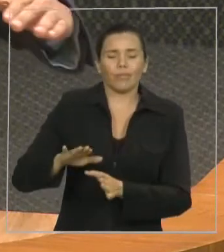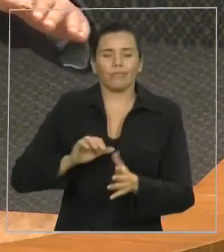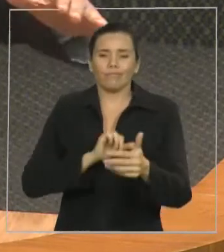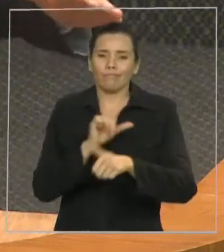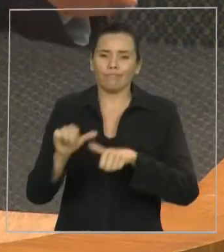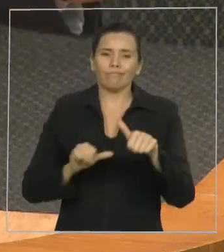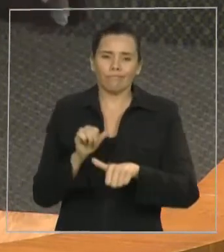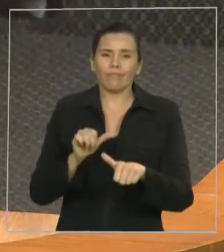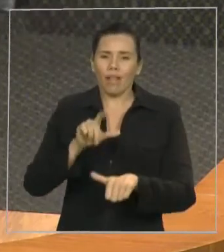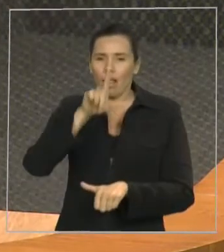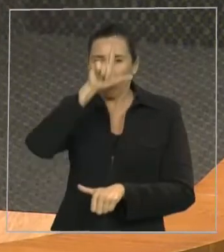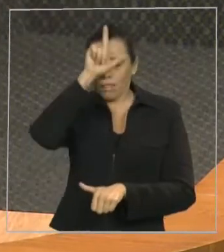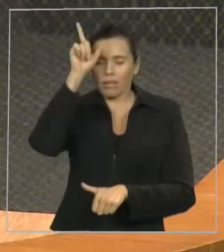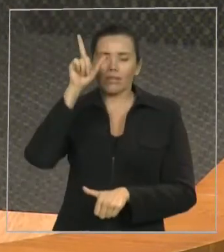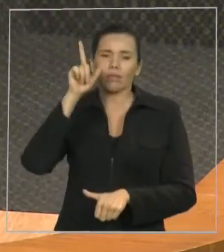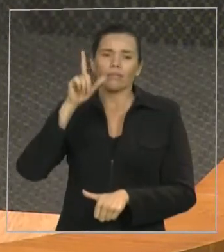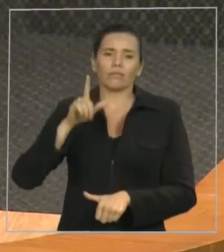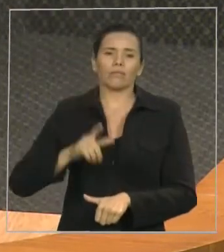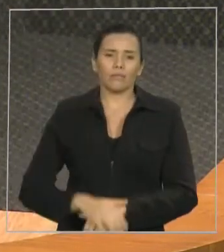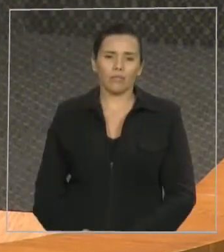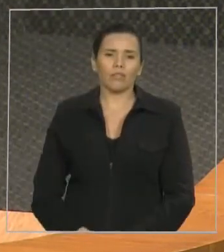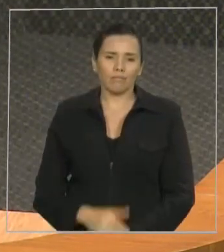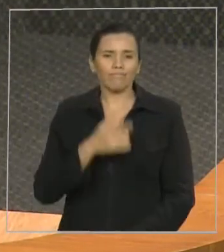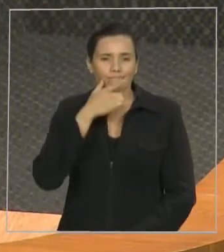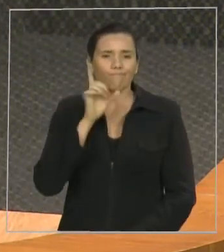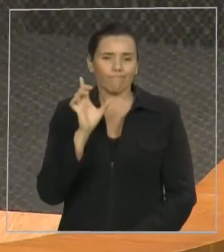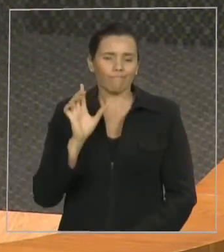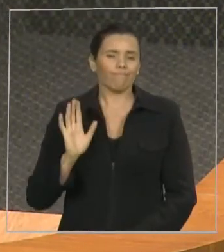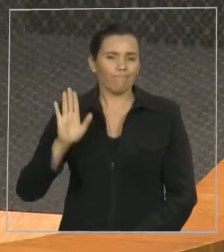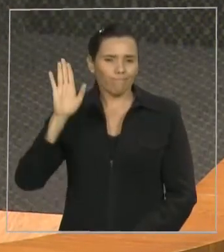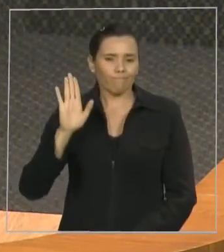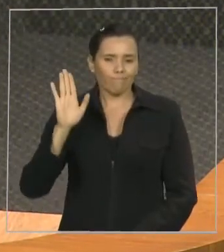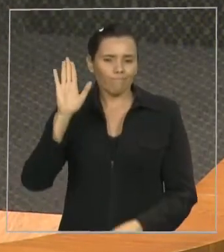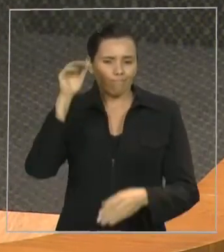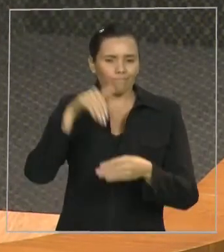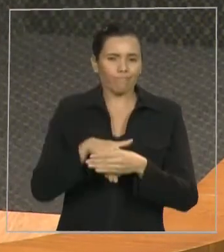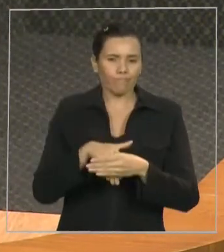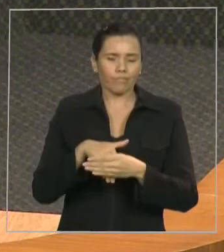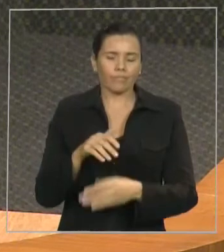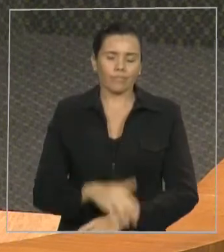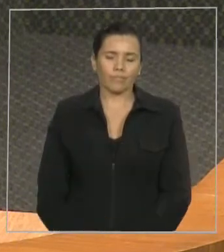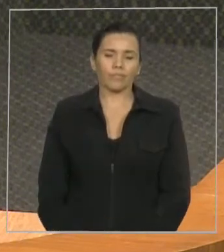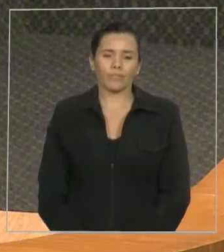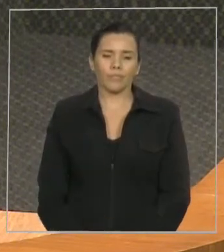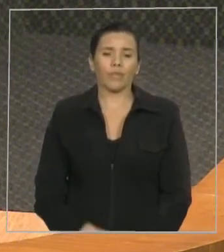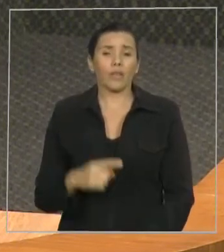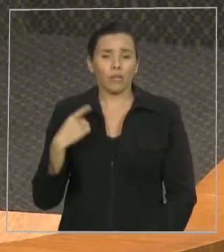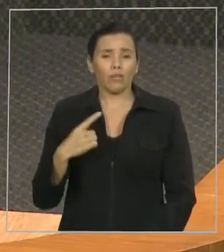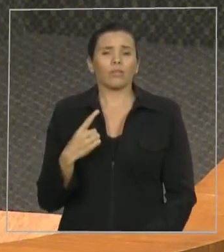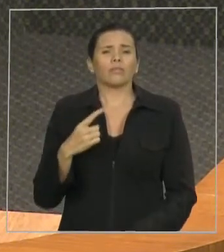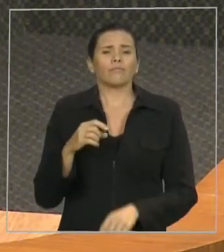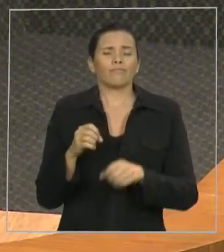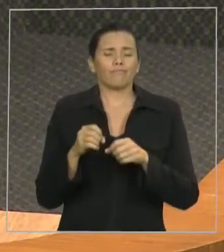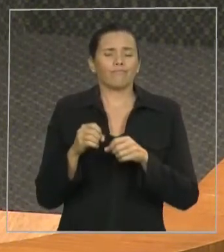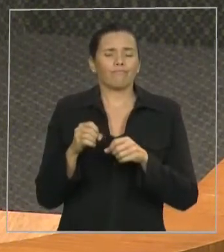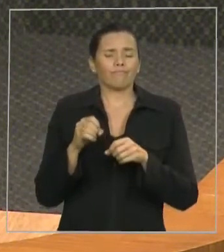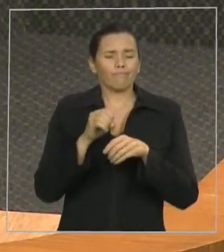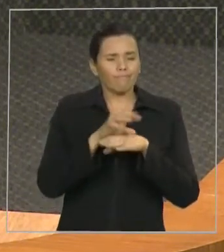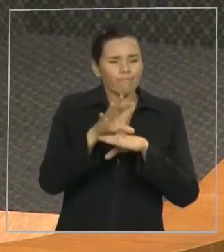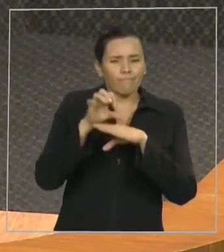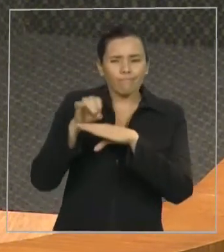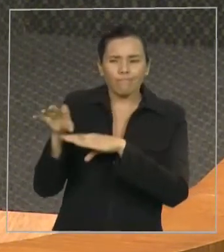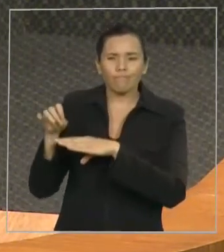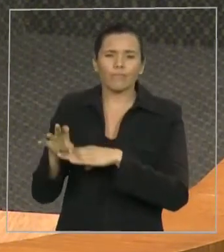estamos trabalhando a consolidação do partido em todos os municípios do Estado do Maranhão. Isso significa que nós vamos ter muito mais